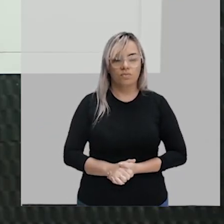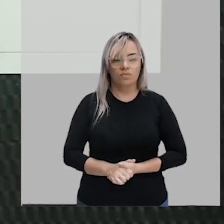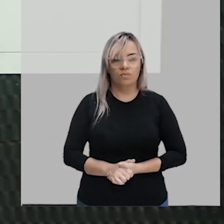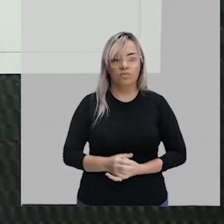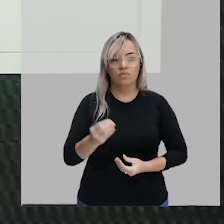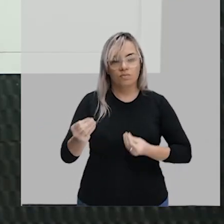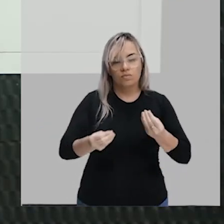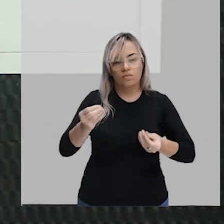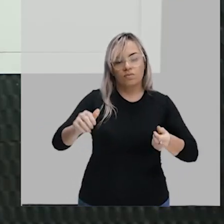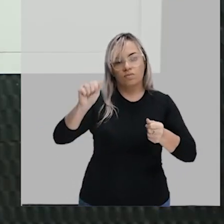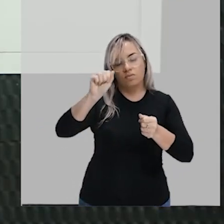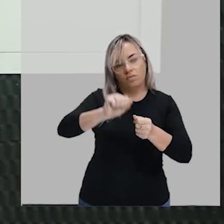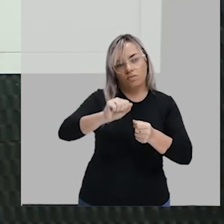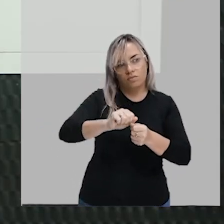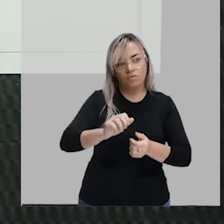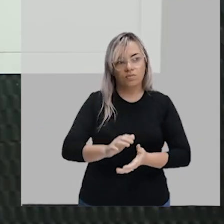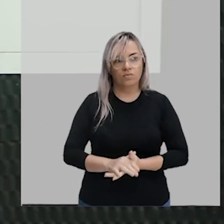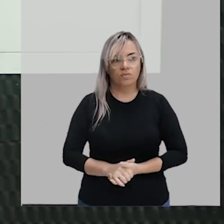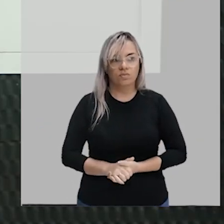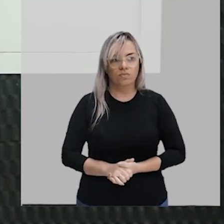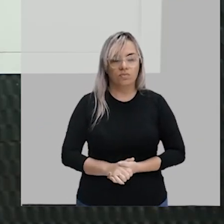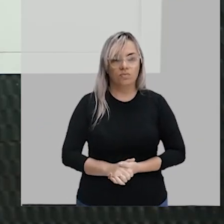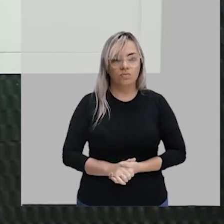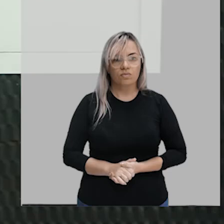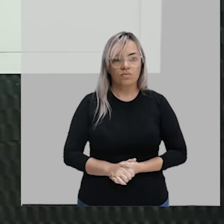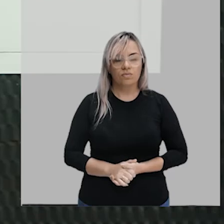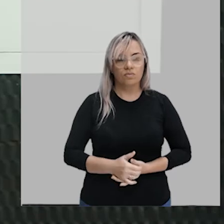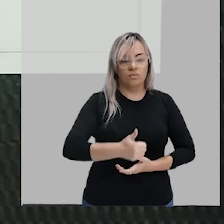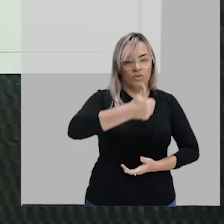fazer? Vamos aqui pegar essa primeira